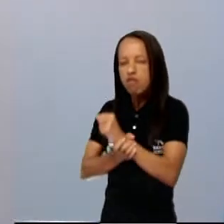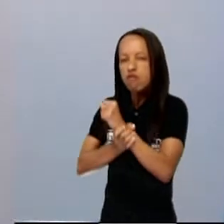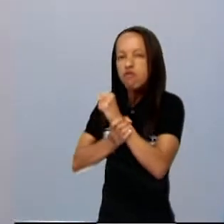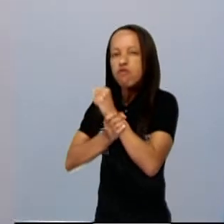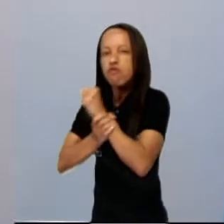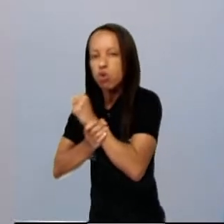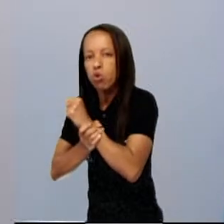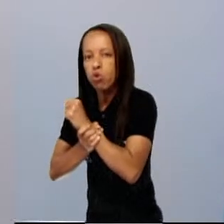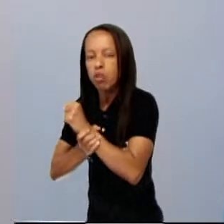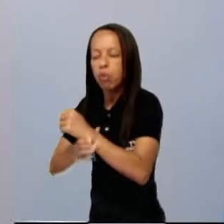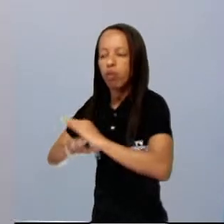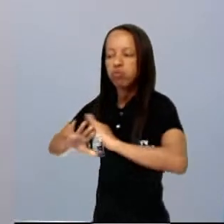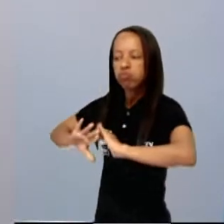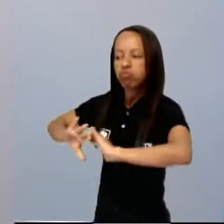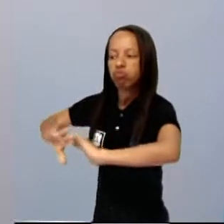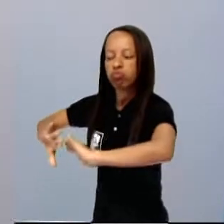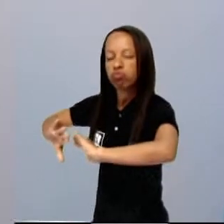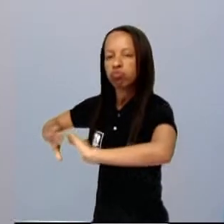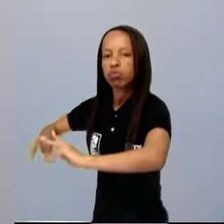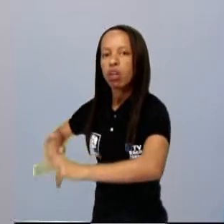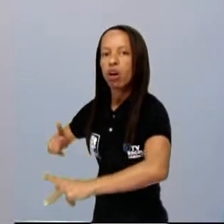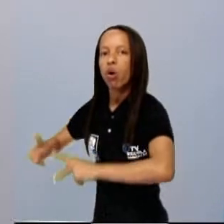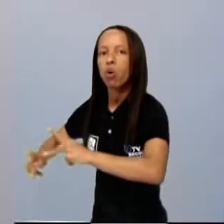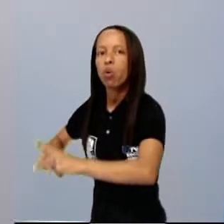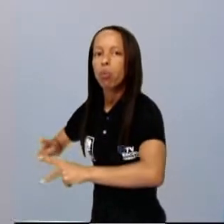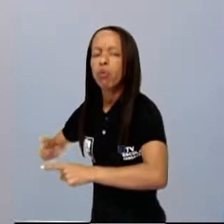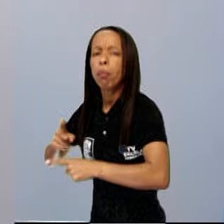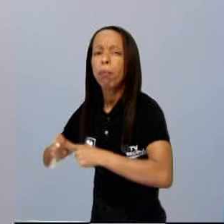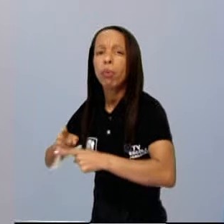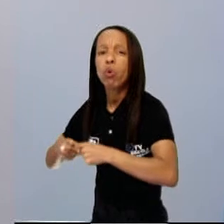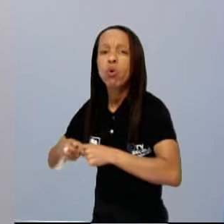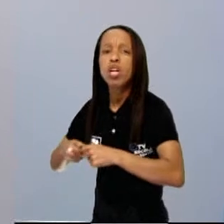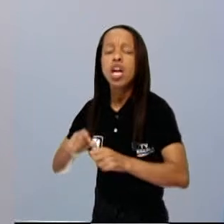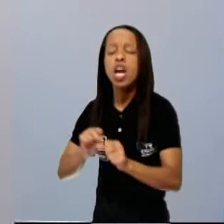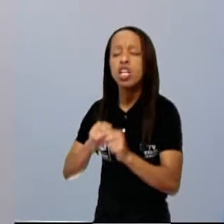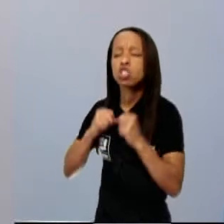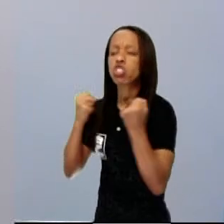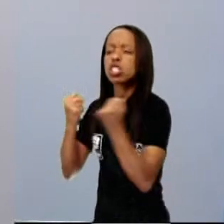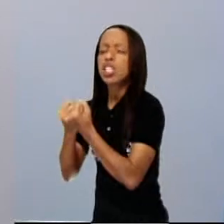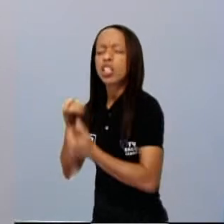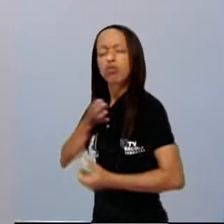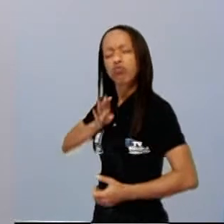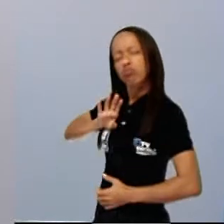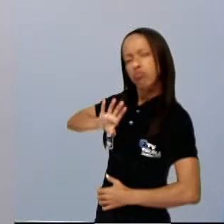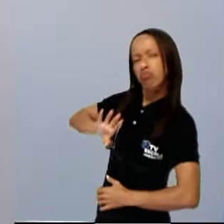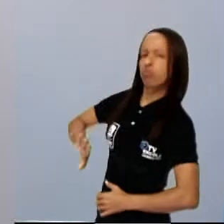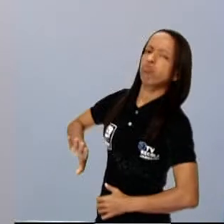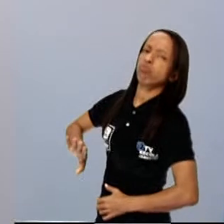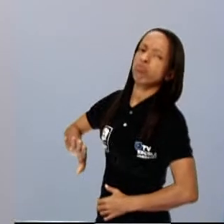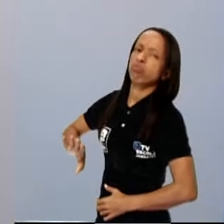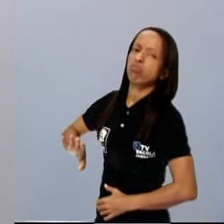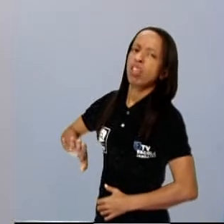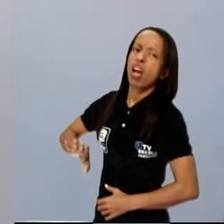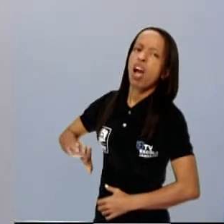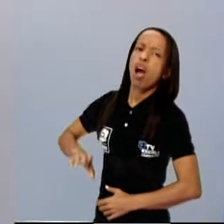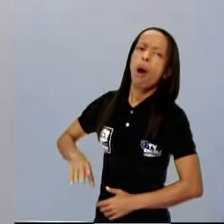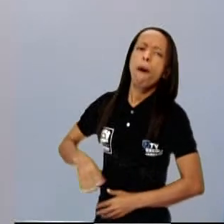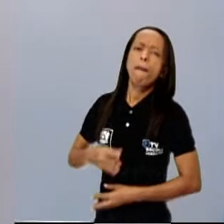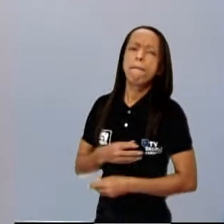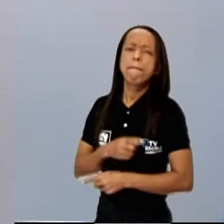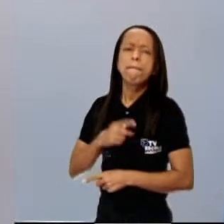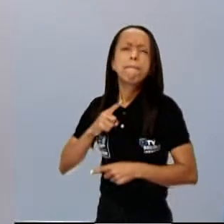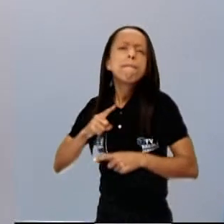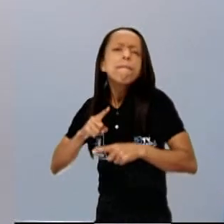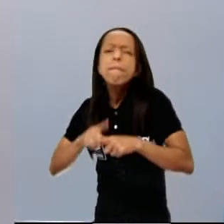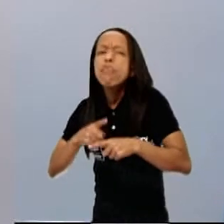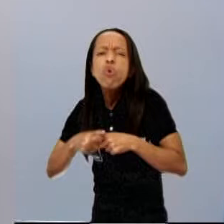havia muita insatisfação da sociedade com tudo aquilo que estava acontecendo. Como eu falei para vocês, a gente tem um período de mais